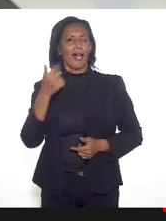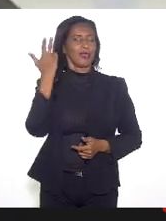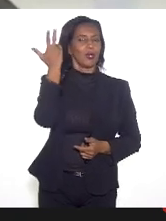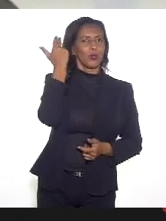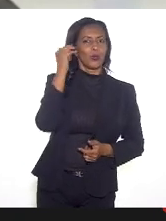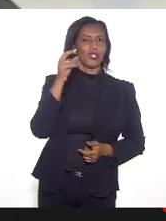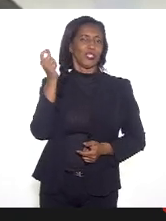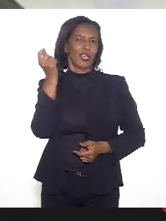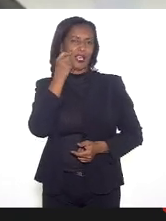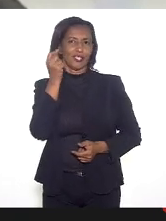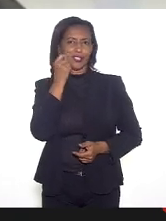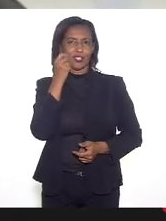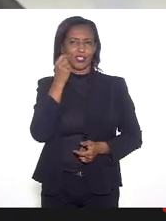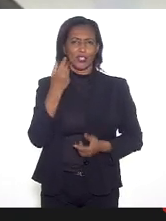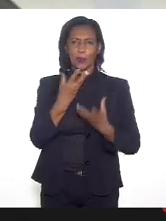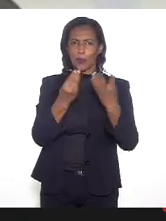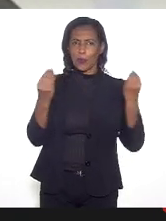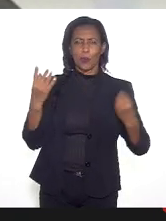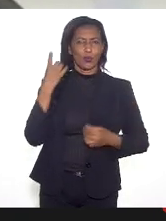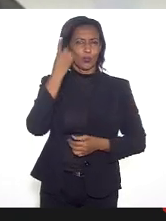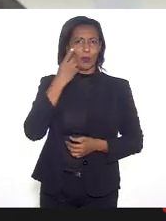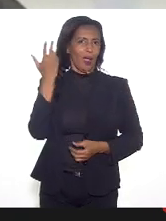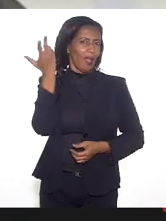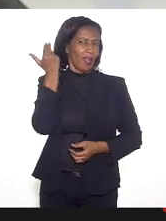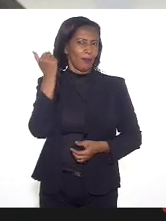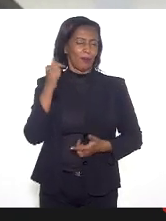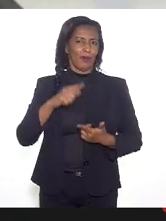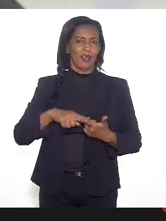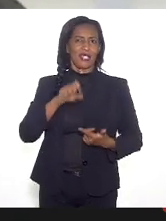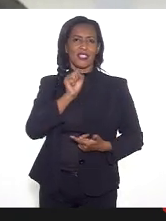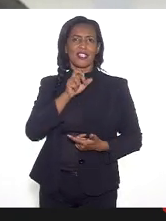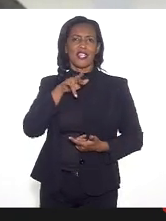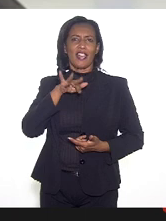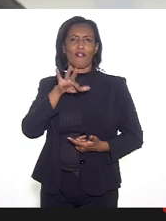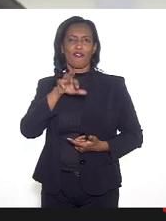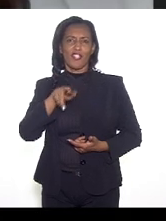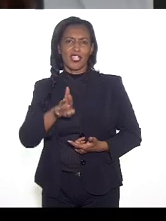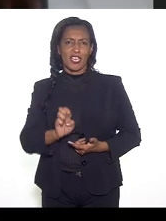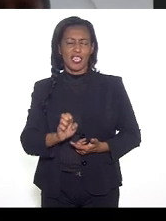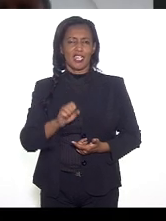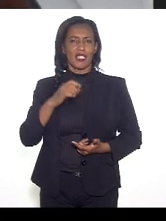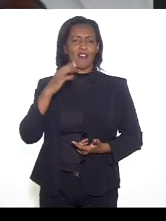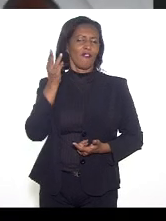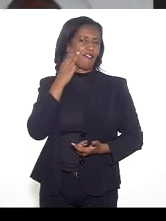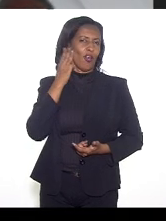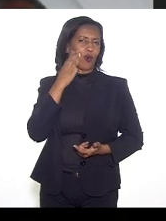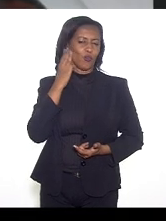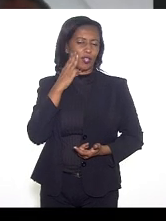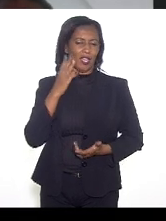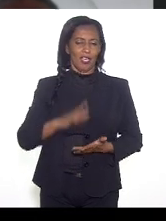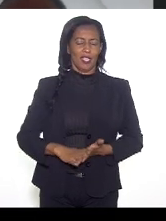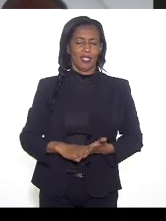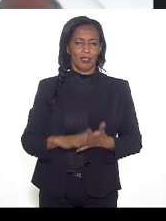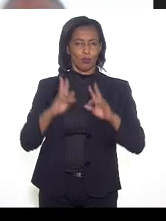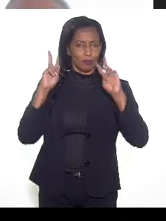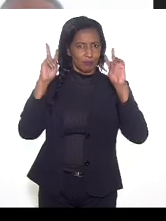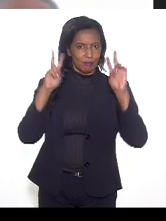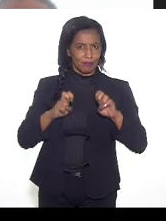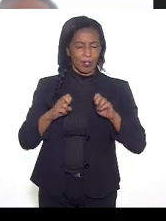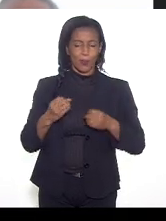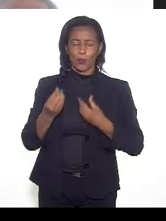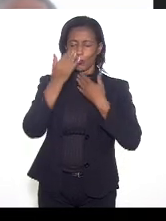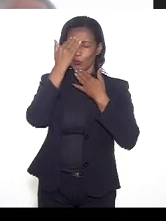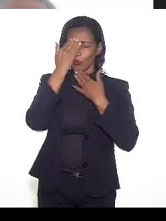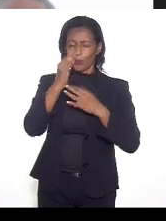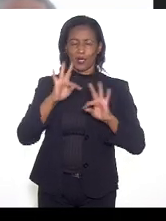Paulo, deputado Ratinho, muitos deputados, deputado Eliomar, deputado Serafini, muitos deputados, deputado Valdec, debruçados sobre esse tema. Muito